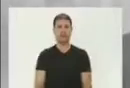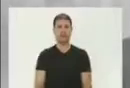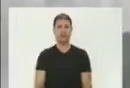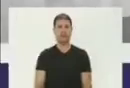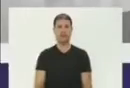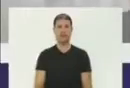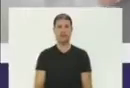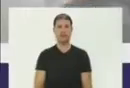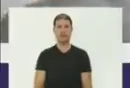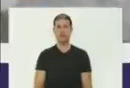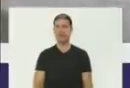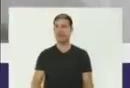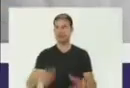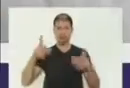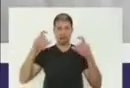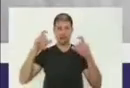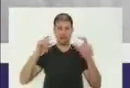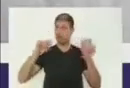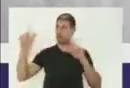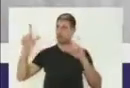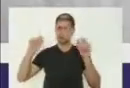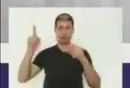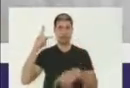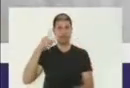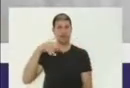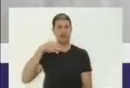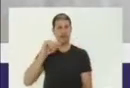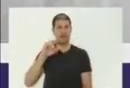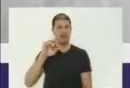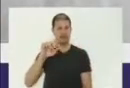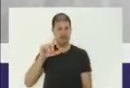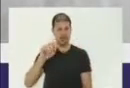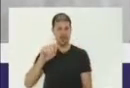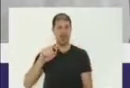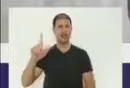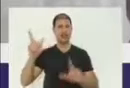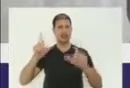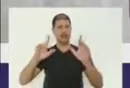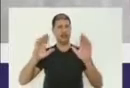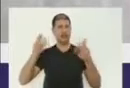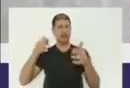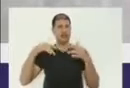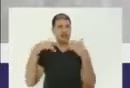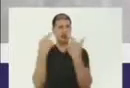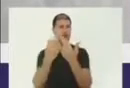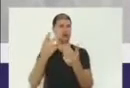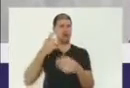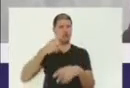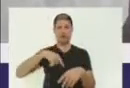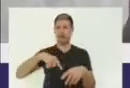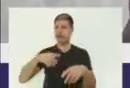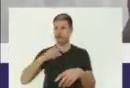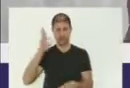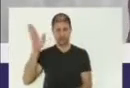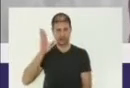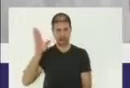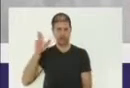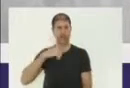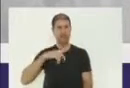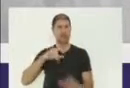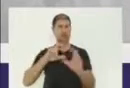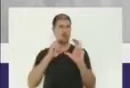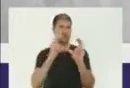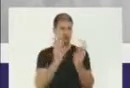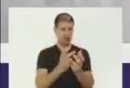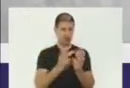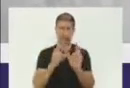fotos já apresentadas aqui pelo Marcelo, pela TV Câmara, de reuniões que nós fizemos nessa casa, com comissões,